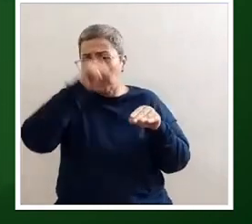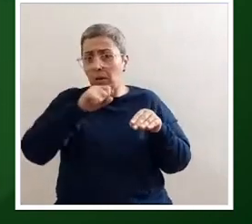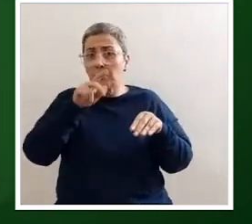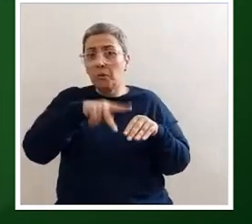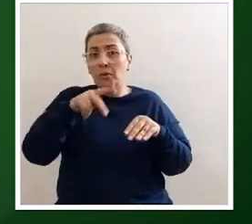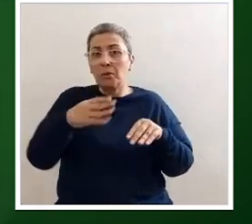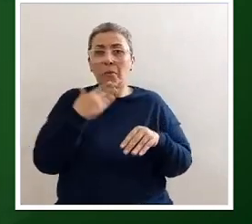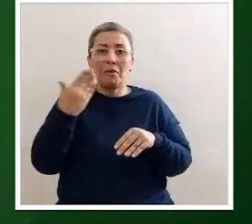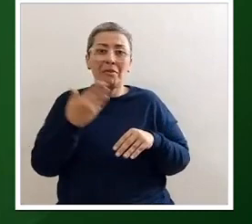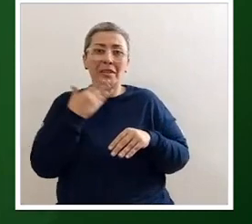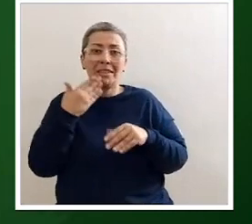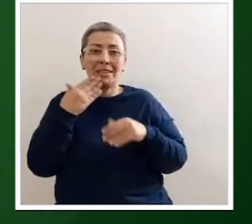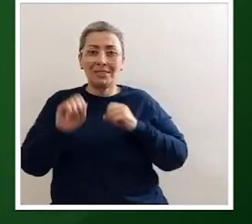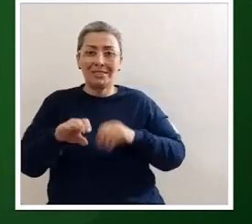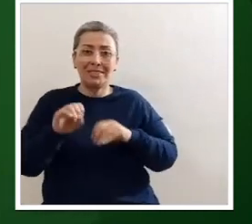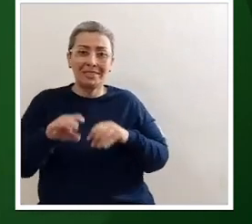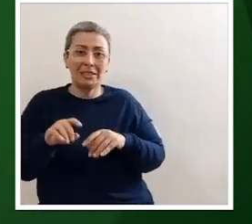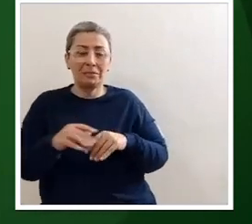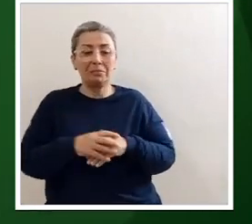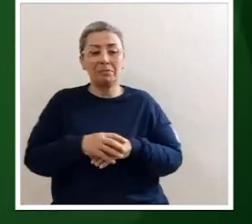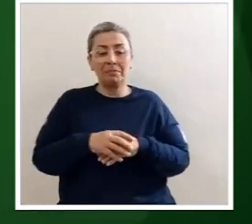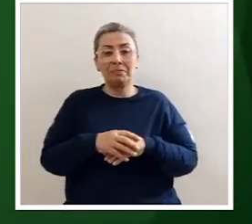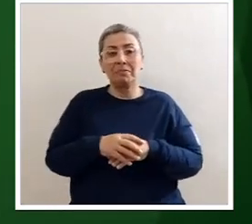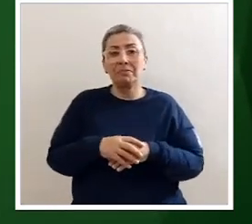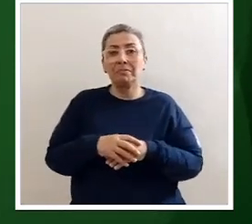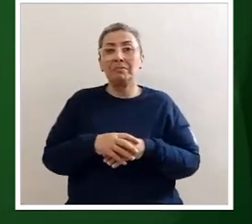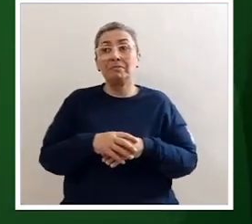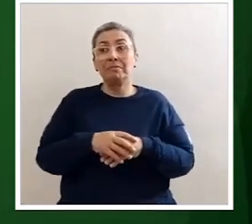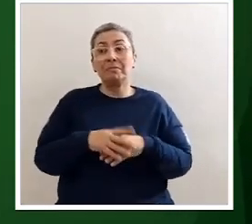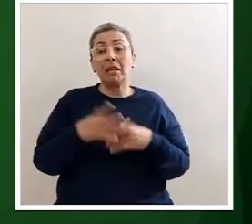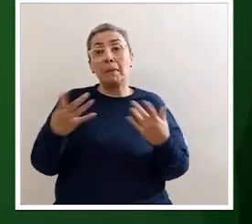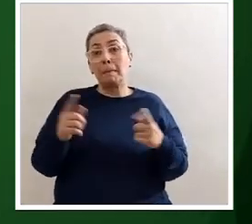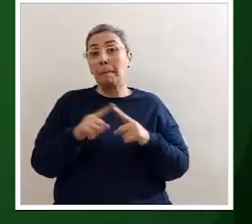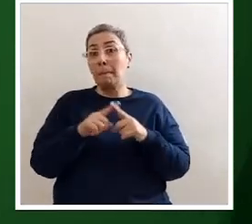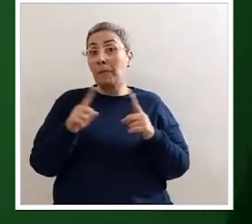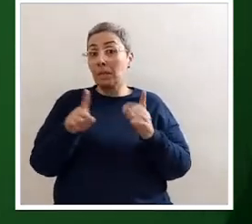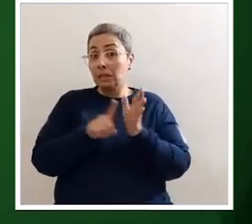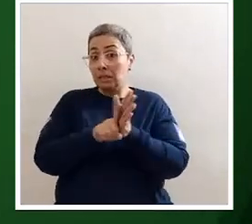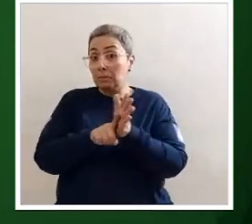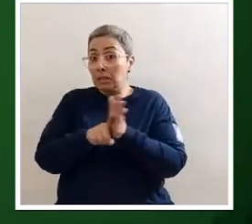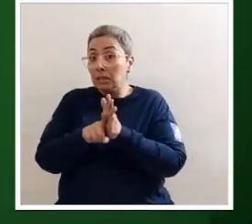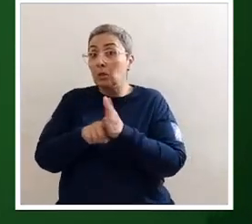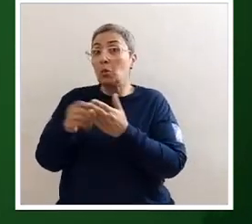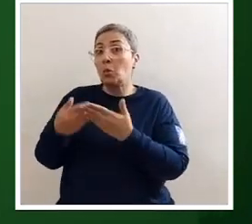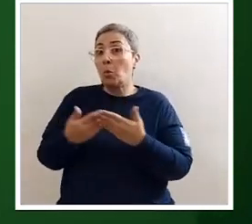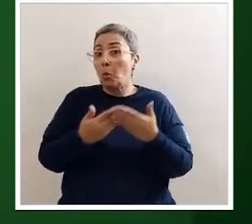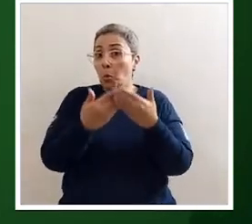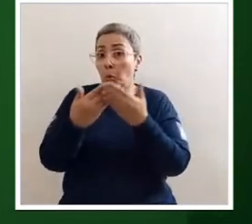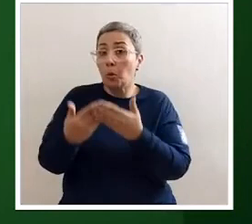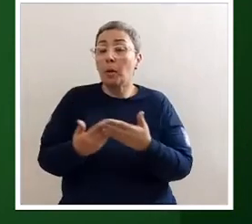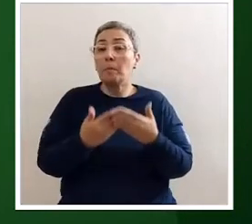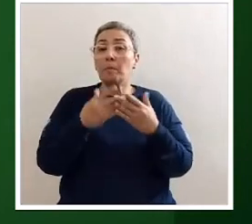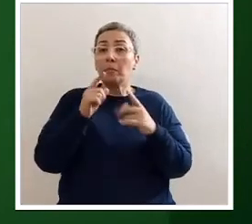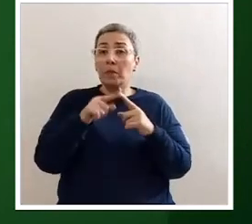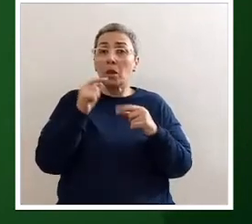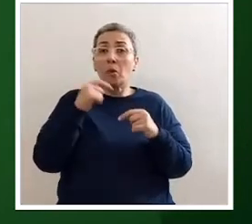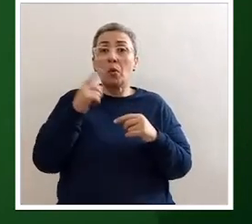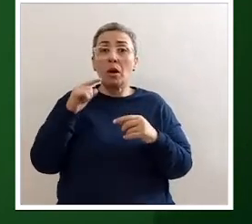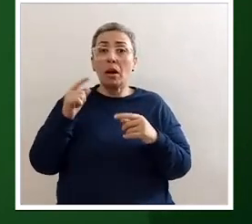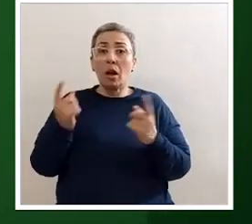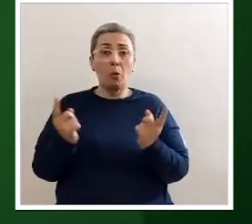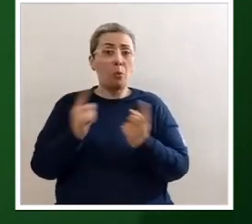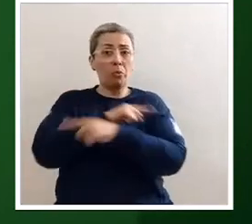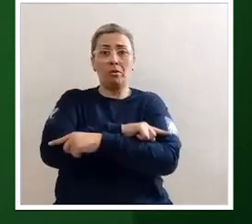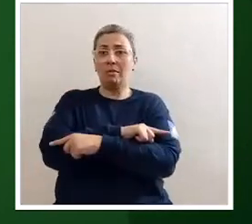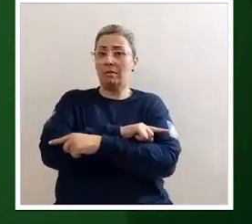ficaria mais fácil de ensinar a pesquisas a estudiosos que vem lá contra